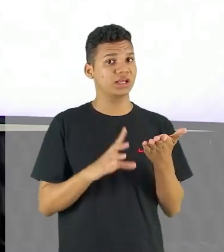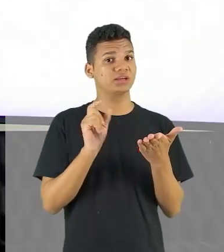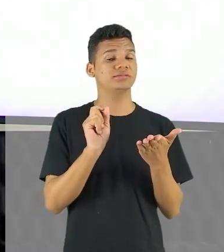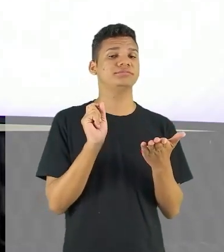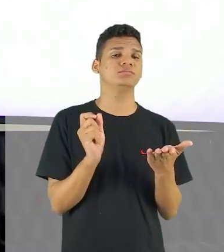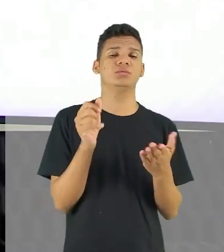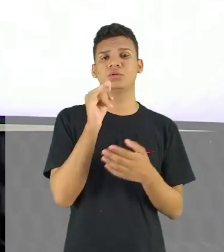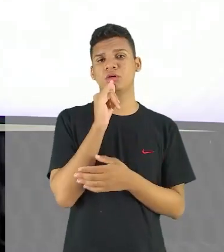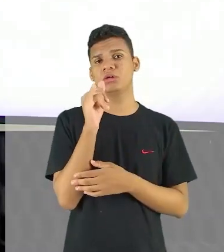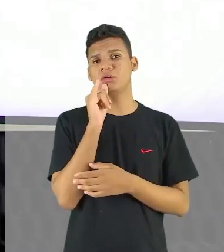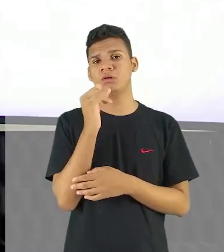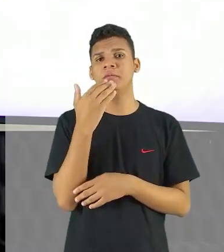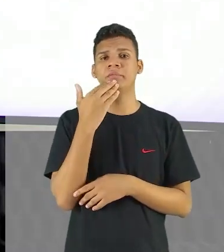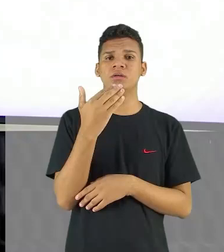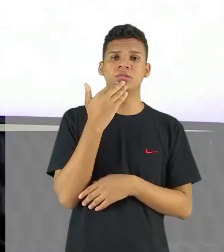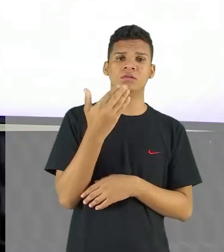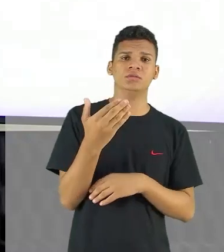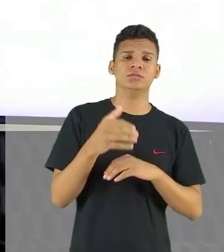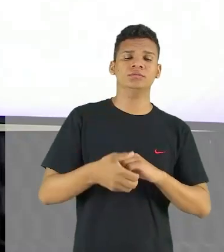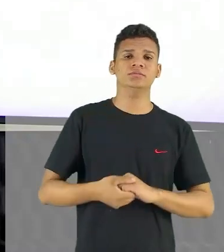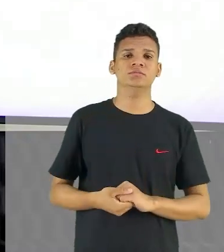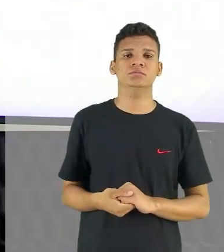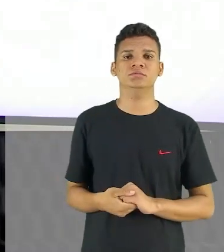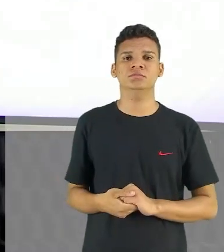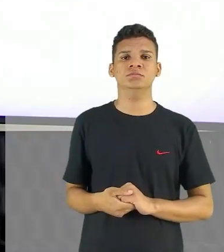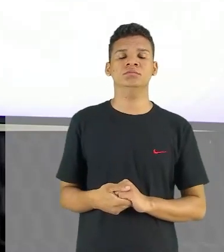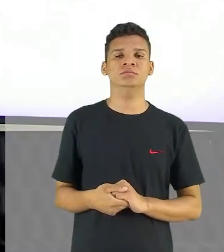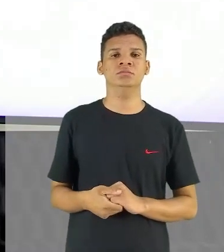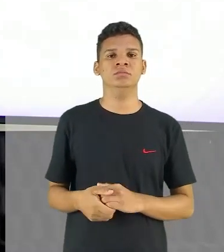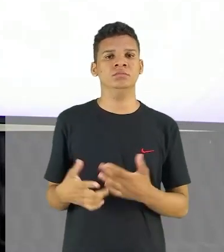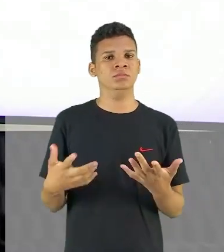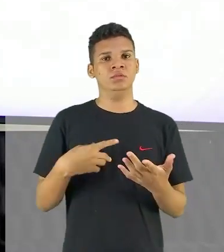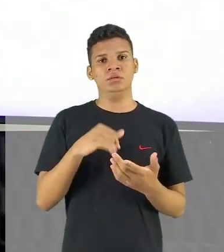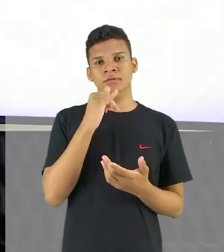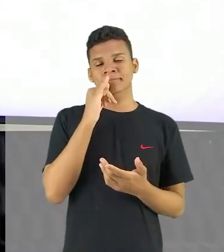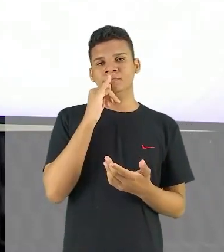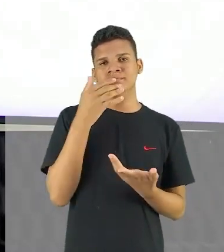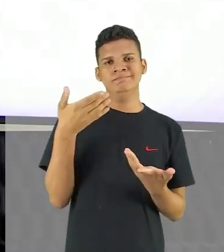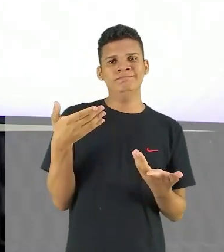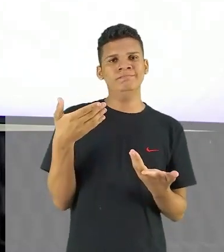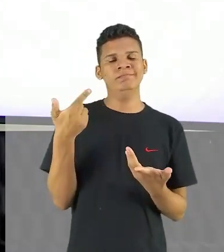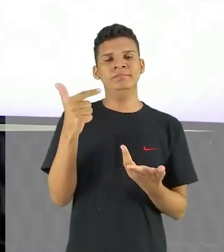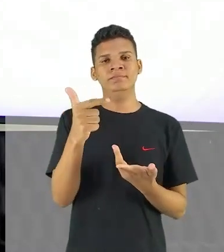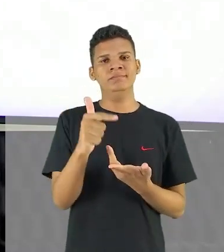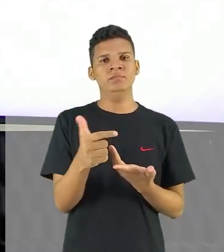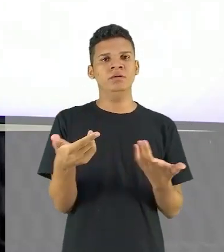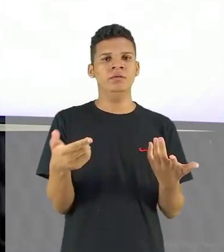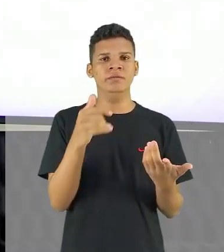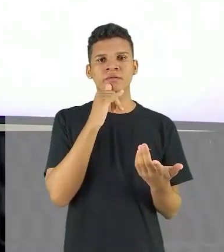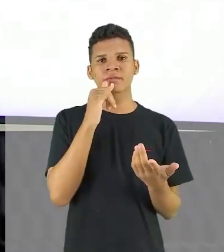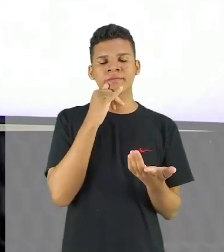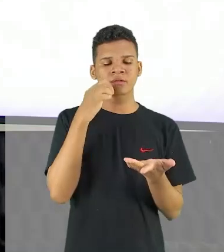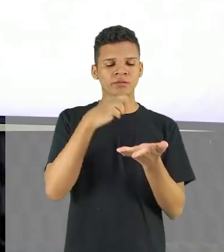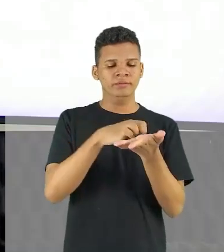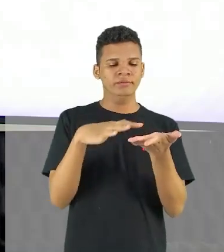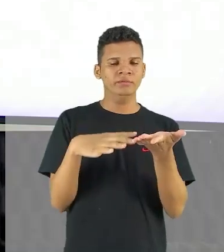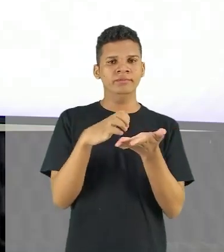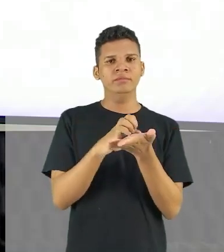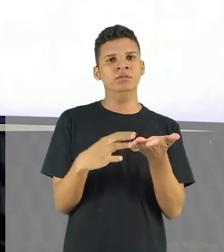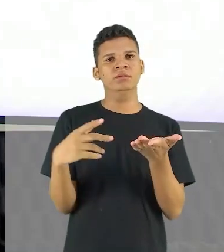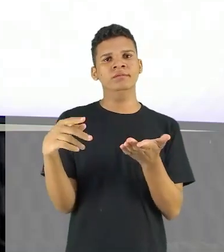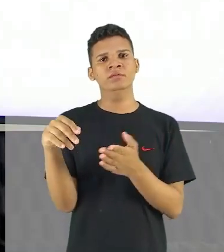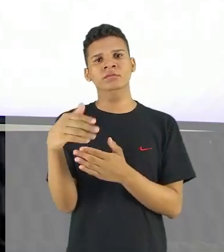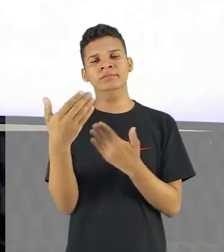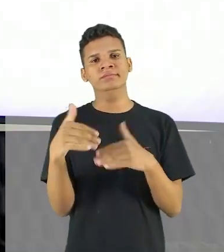como eu vou dizer assim, vai te pedir uma coisa bem pequena. Então, vai haver questão lá na sua prova que você não vai precisar